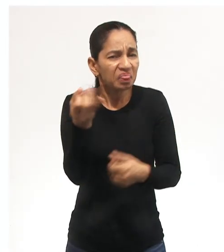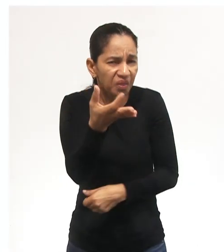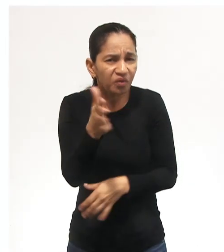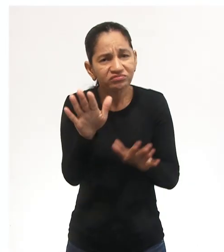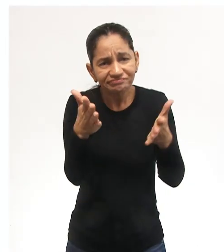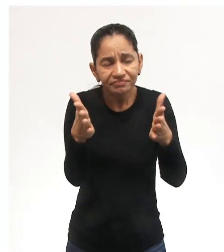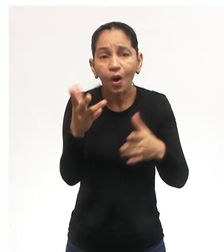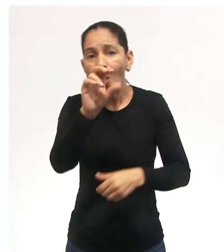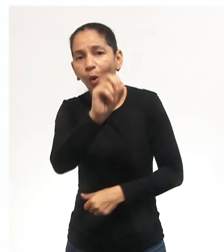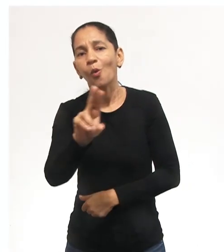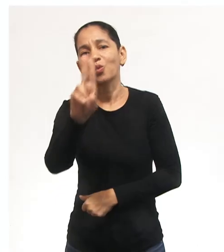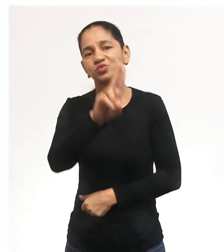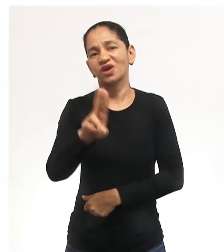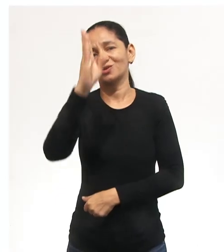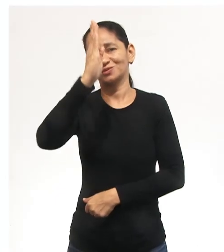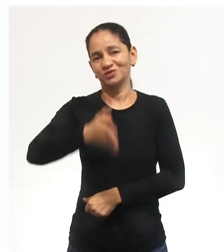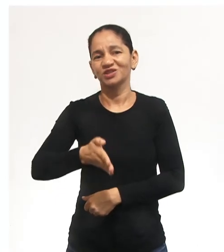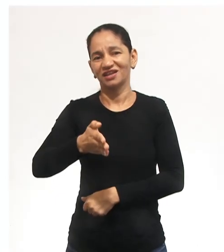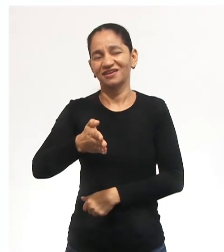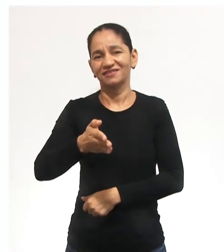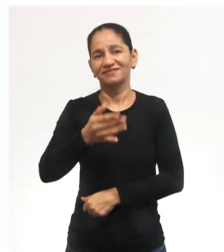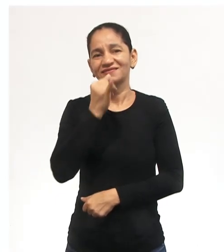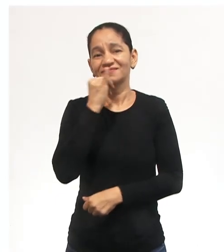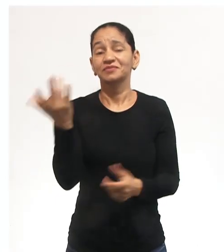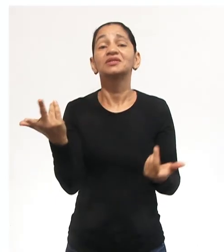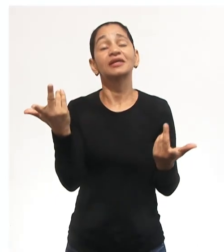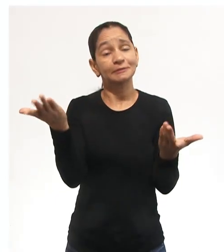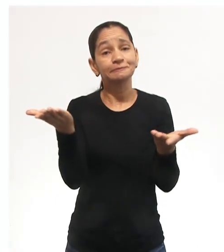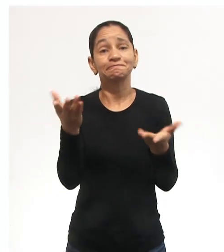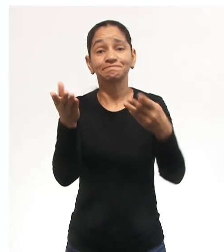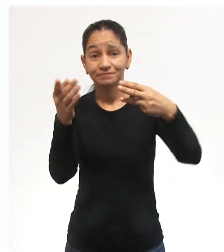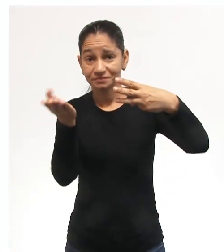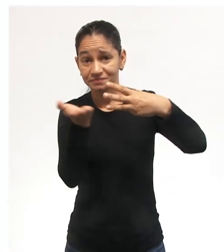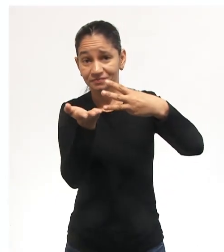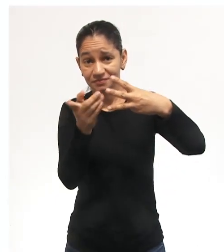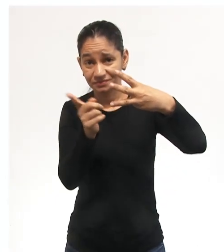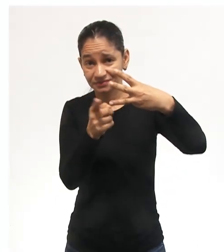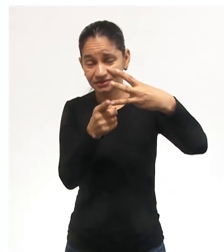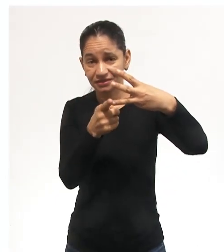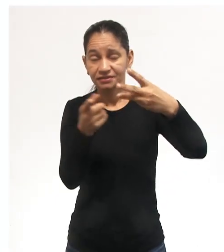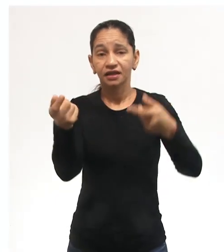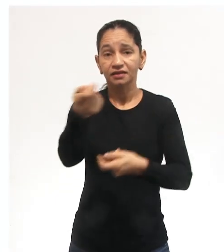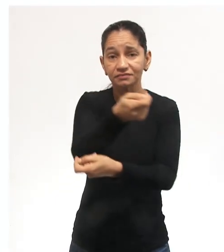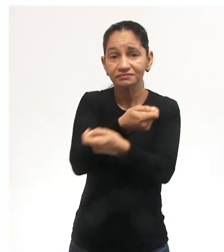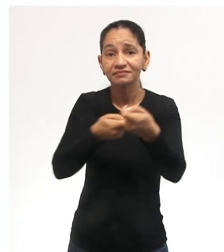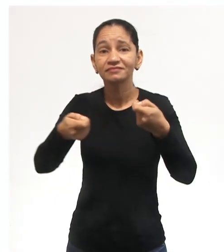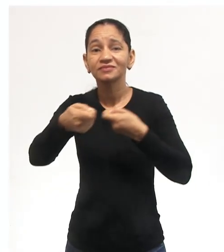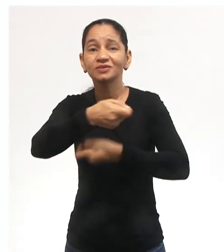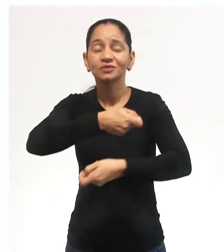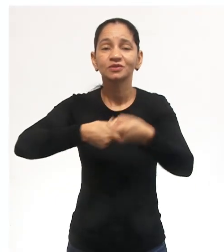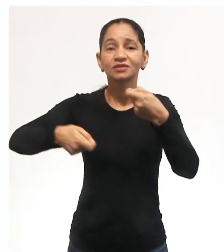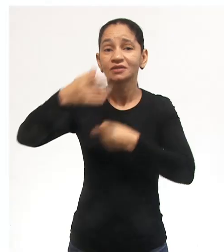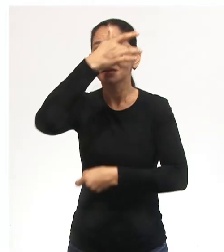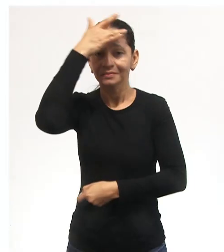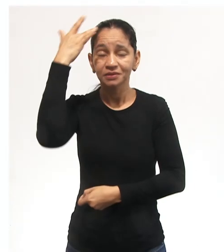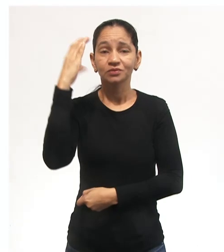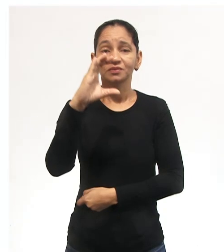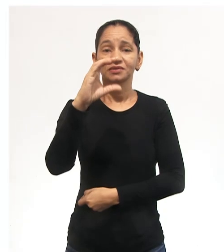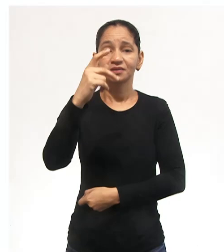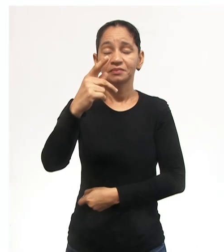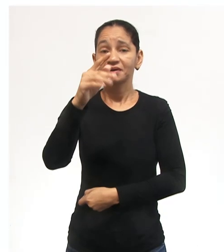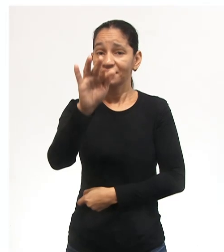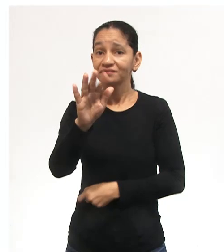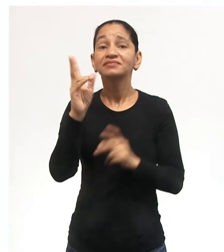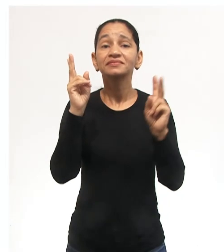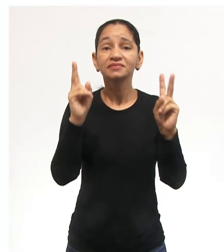Plataforma que atua como intermediárias. E negociação entre pessoas físicas. Aqui a gente não está